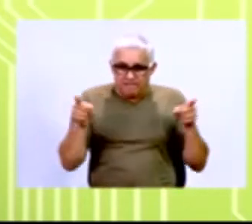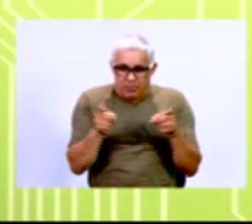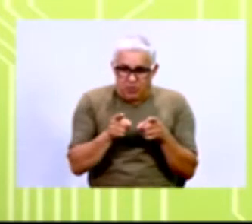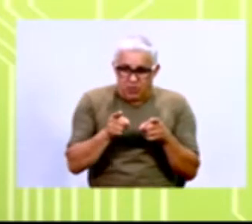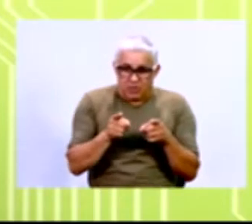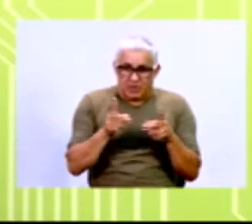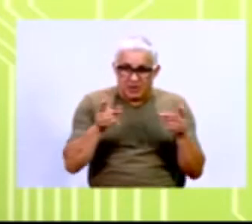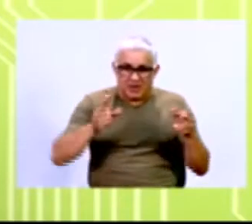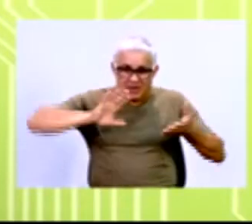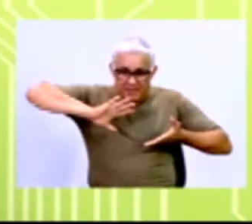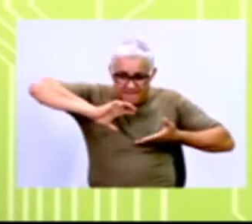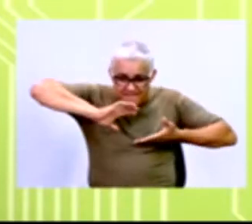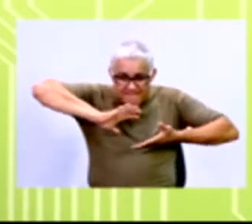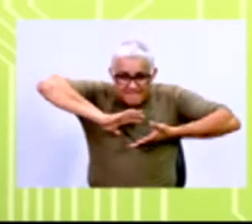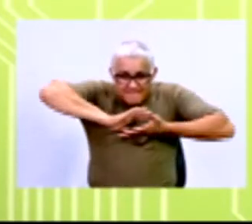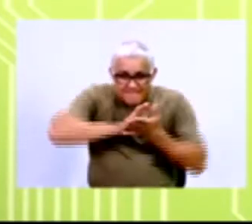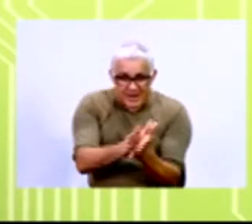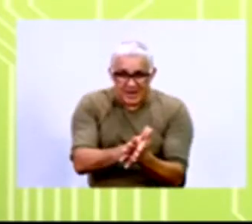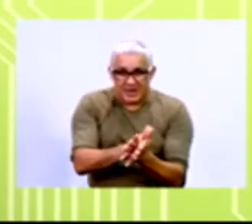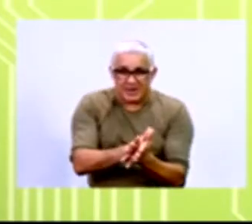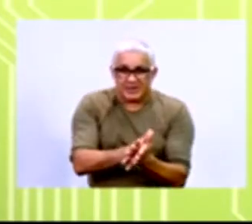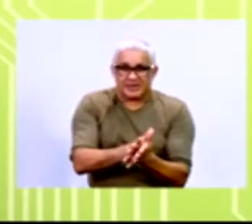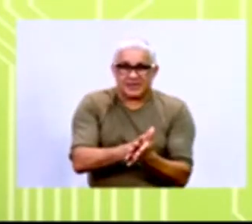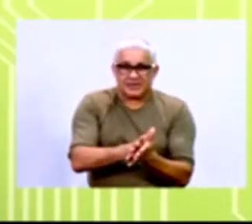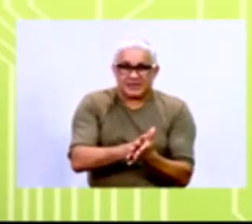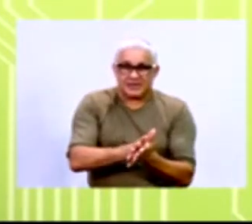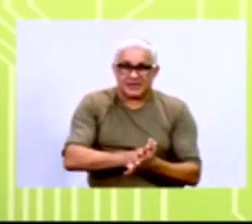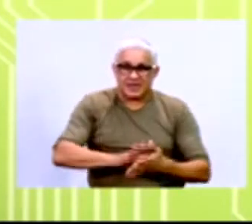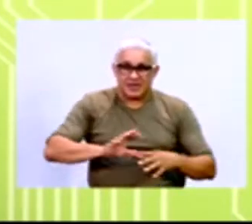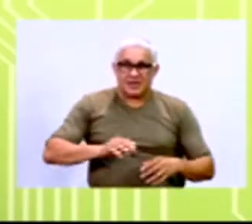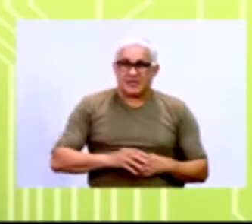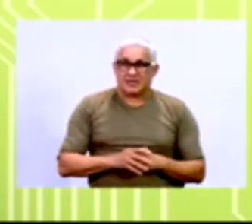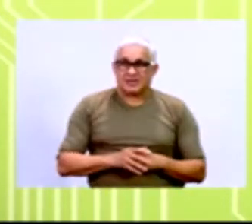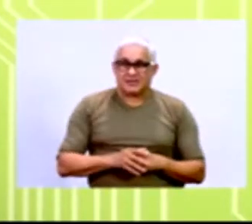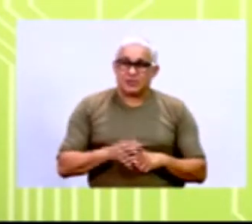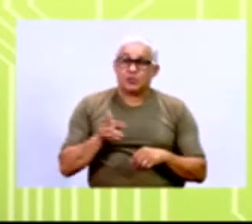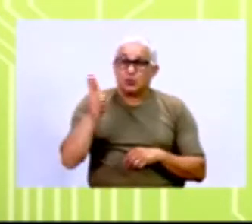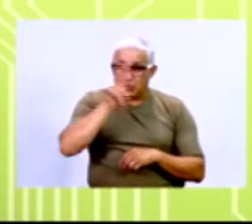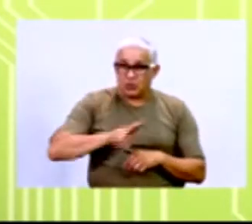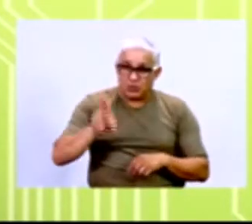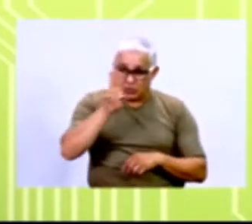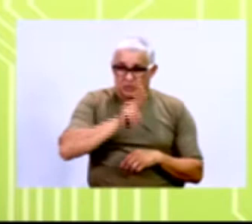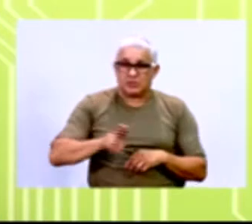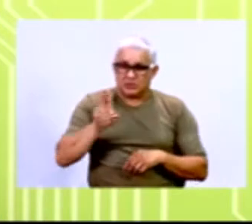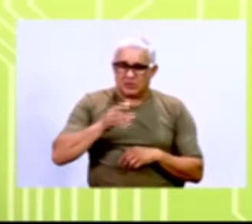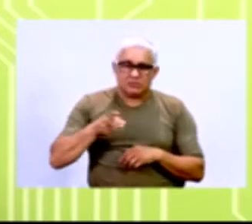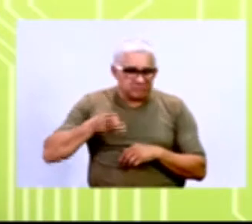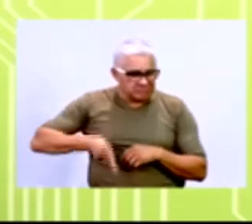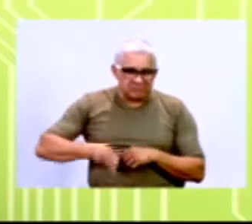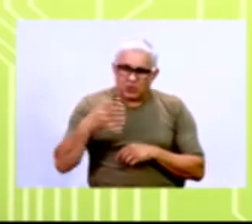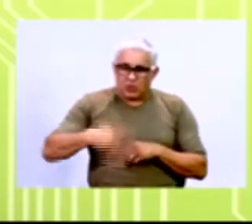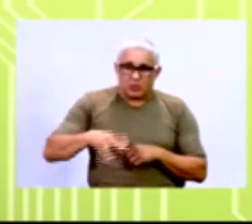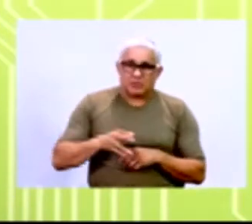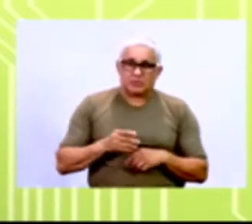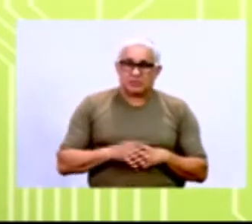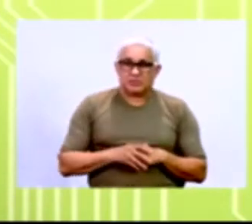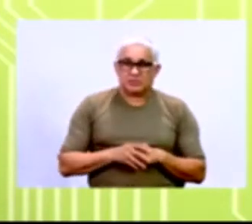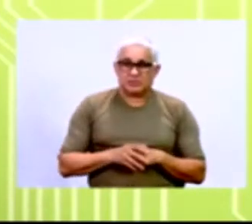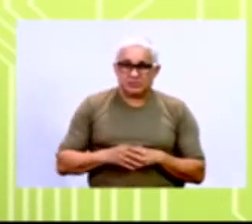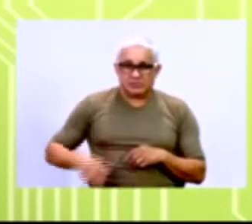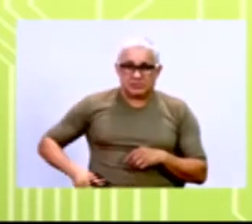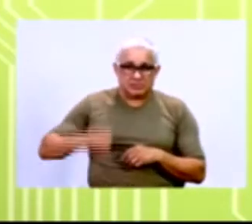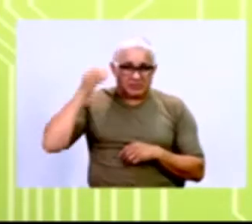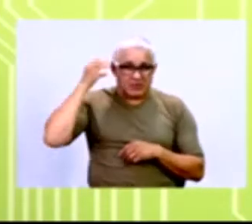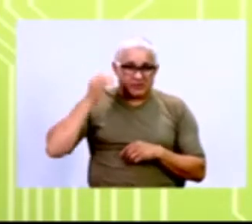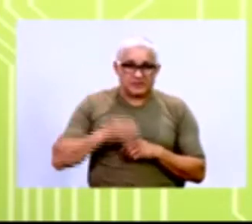muito utilizado justamente nesses casos de portabilidade, tá? Quando eu vou utilizar num dispositivo móvel,